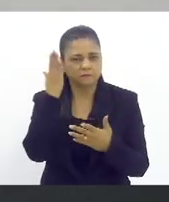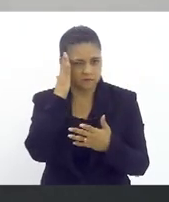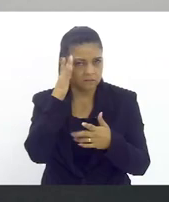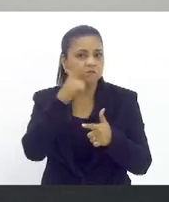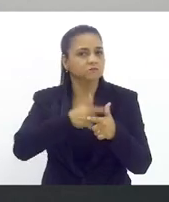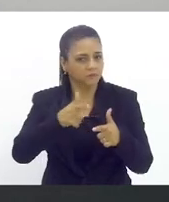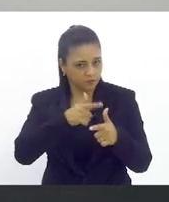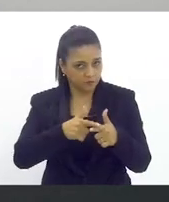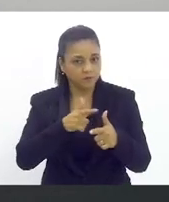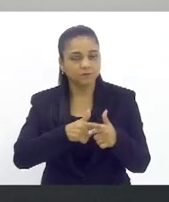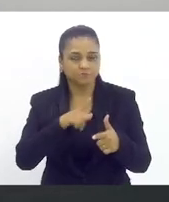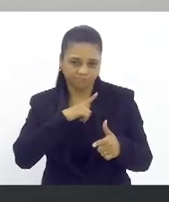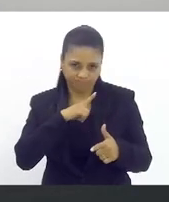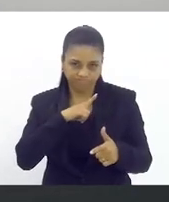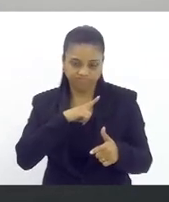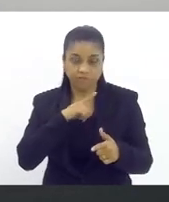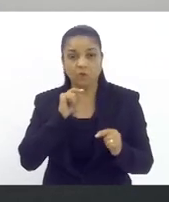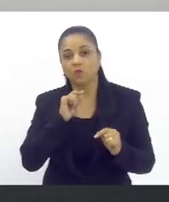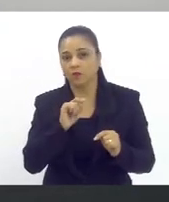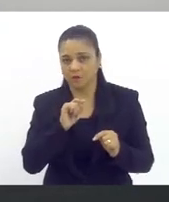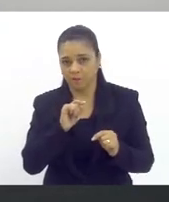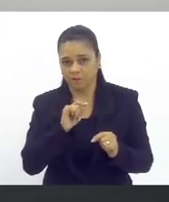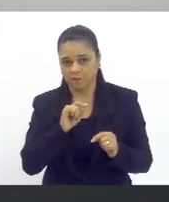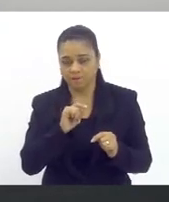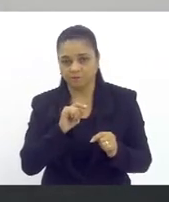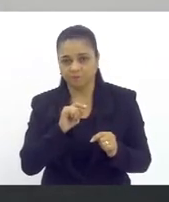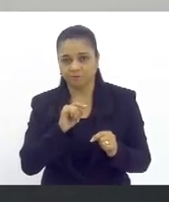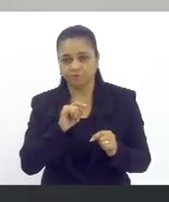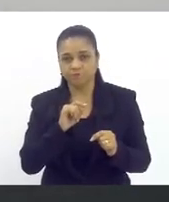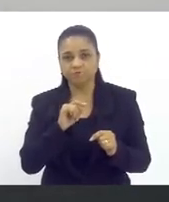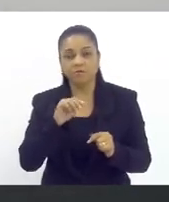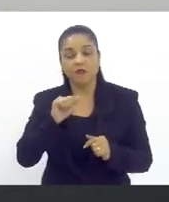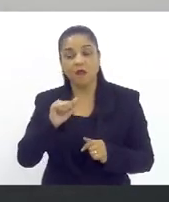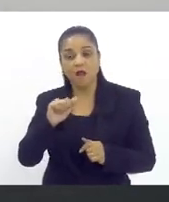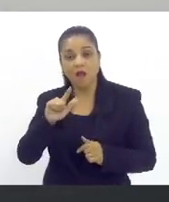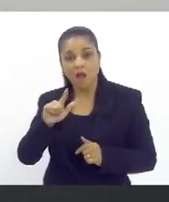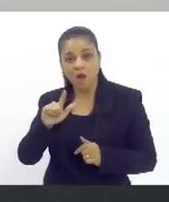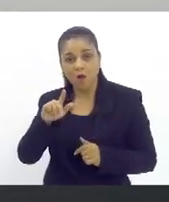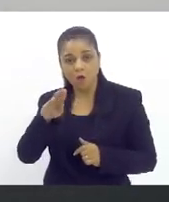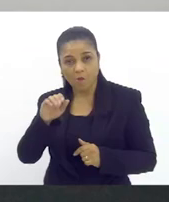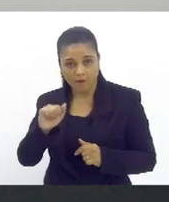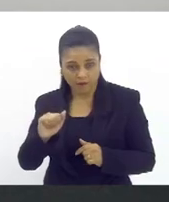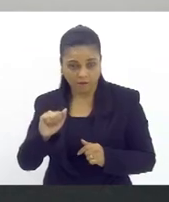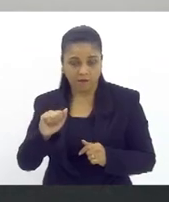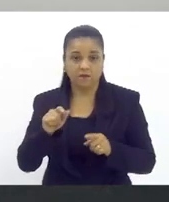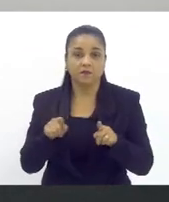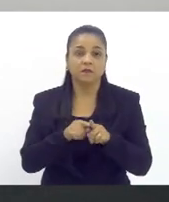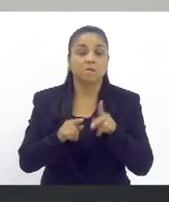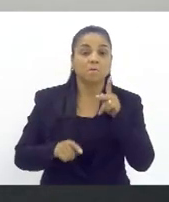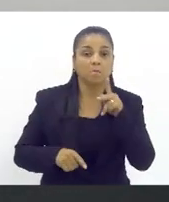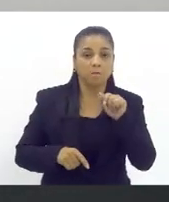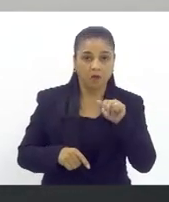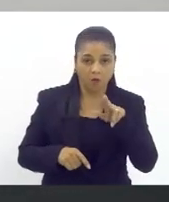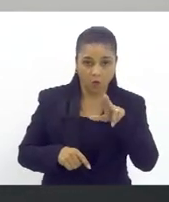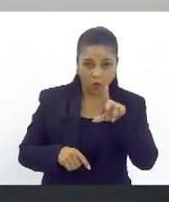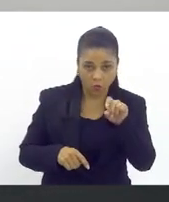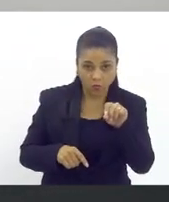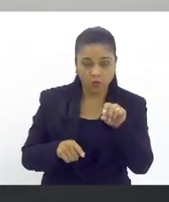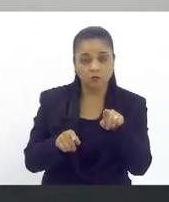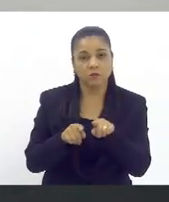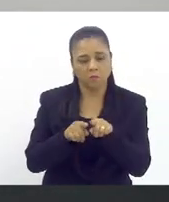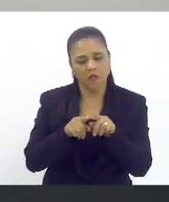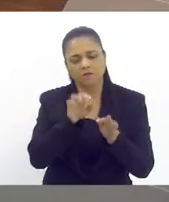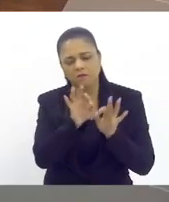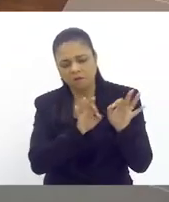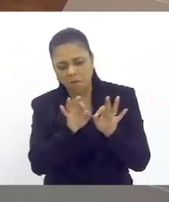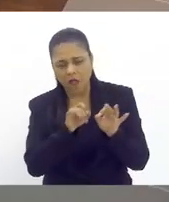porque pelo que a Alba o Paulo Firmino também mas mas o Paulo me dê quem